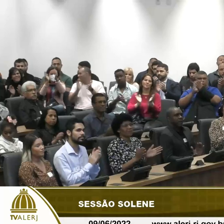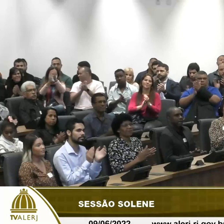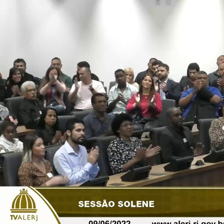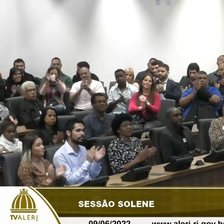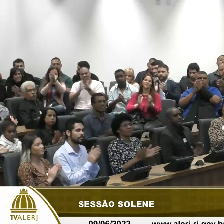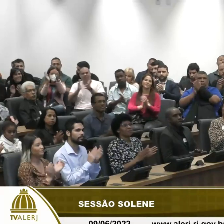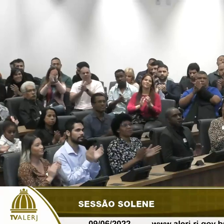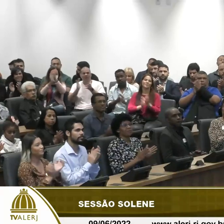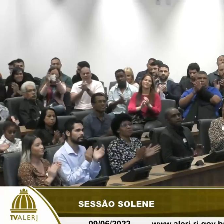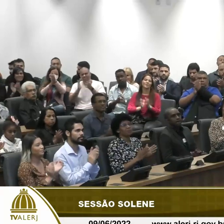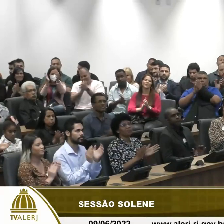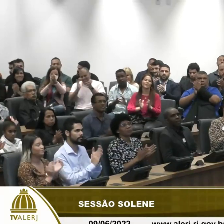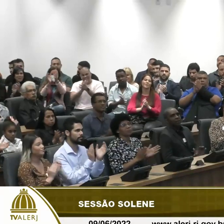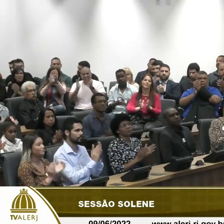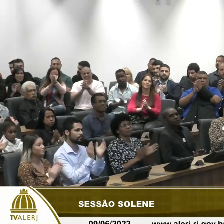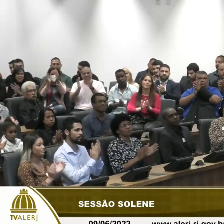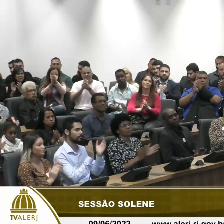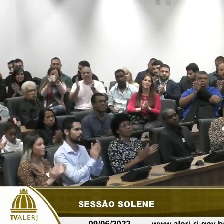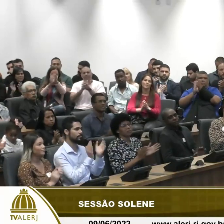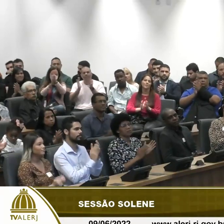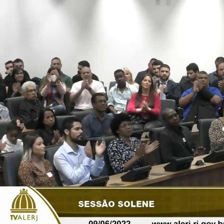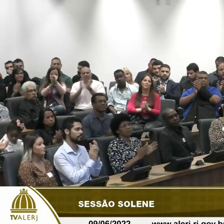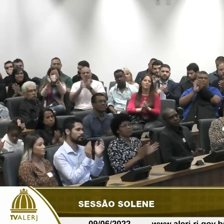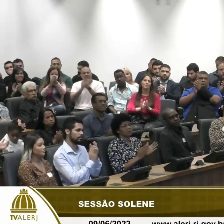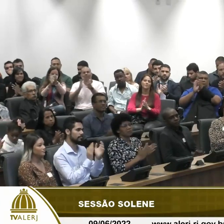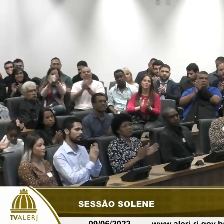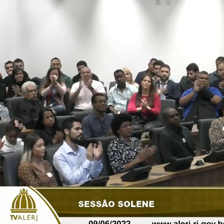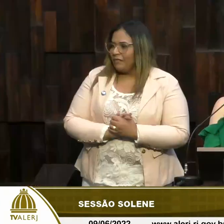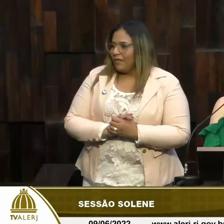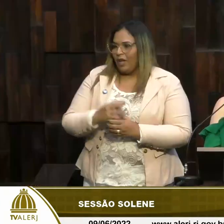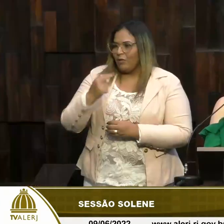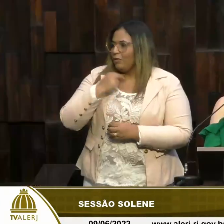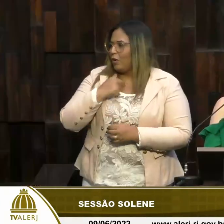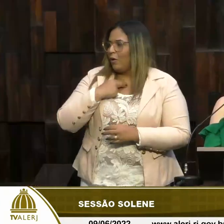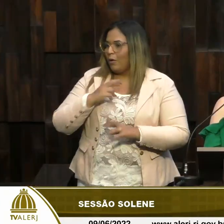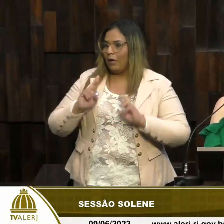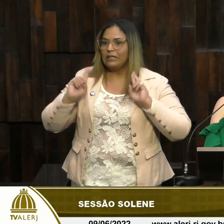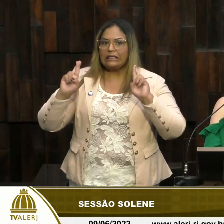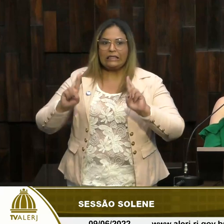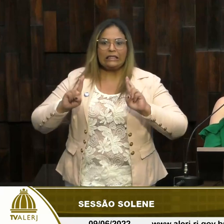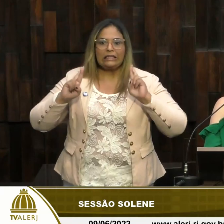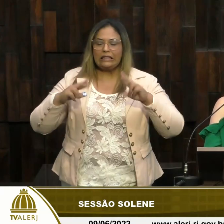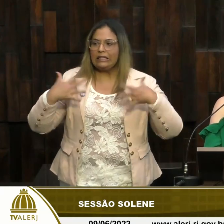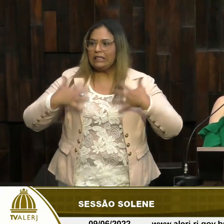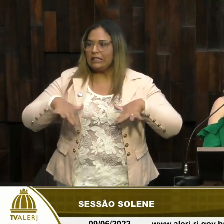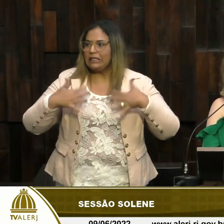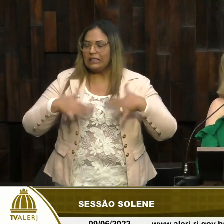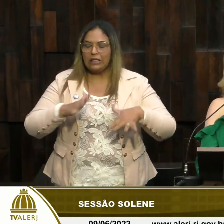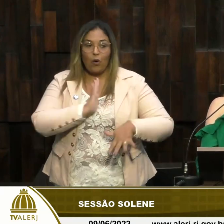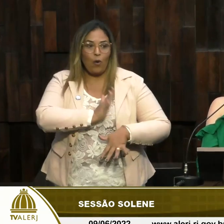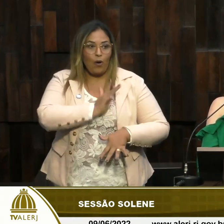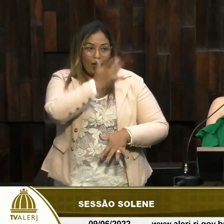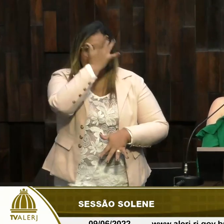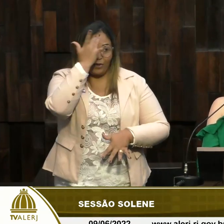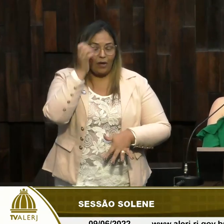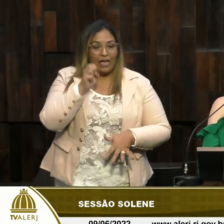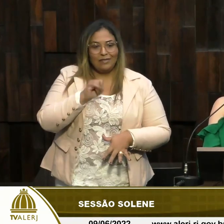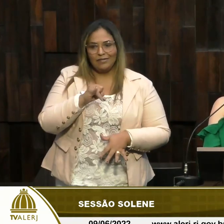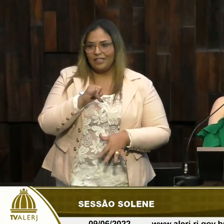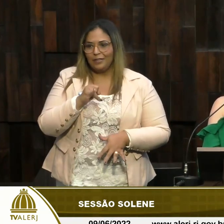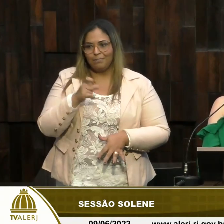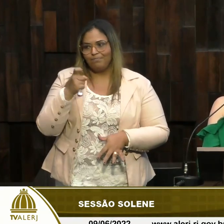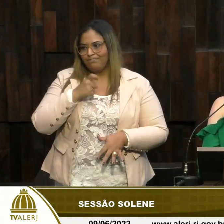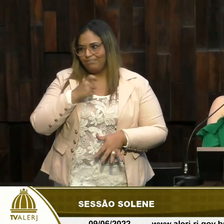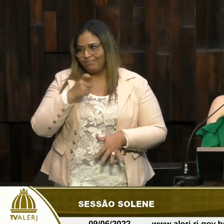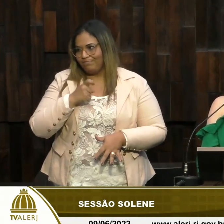casa. E não se cria expectativa no coração das pessoas se não temos capacidade de